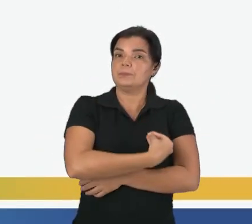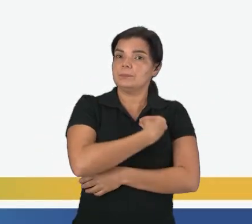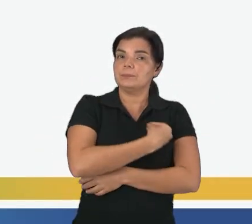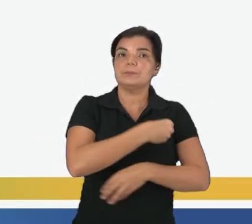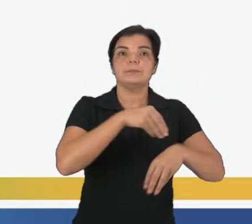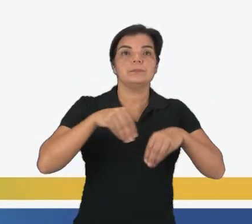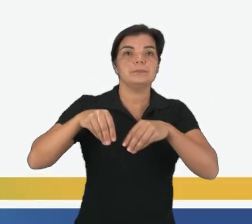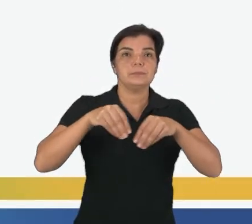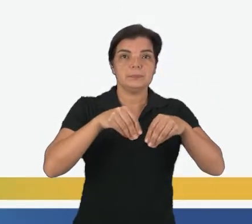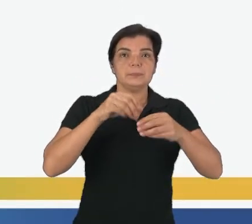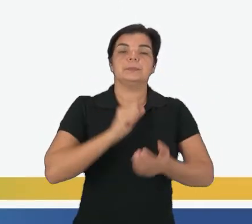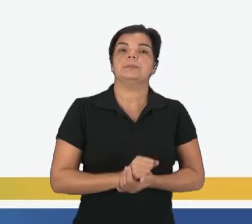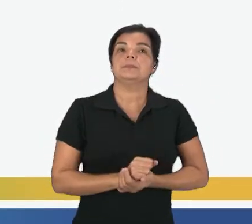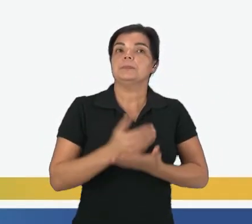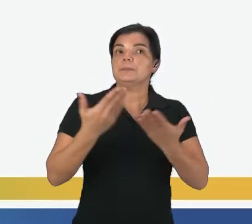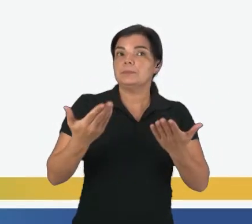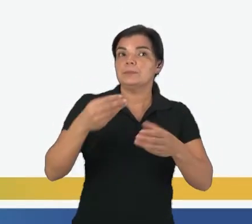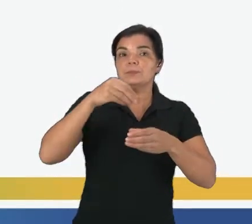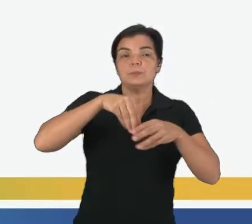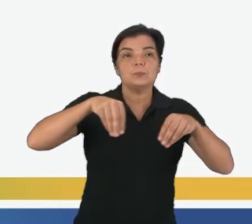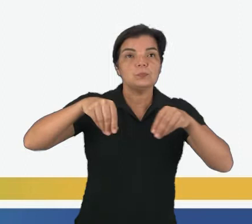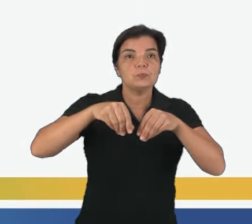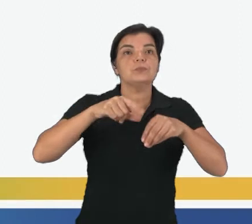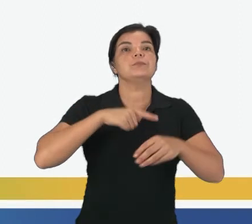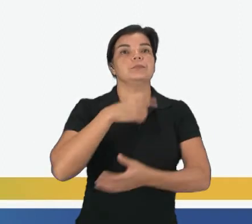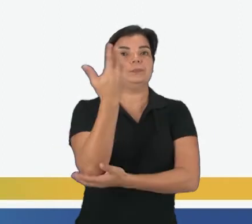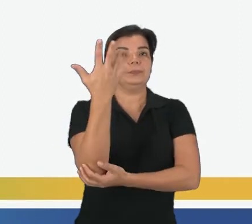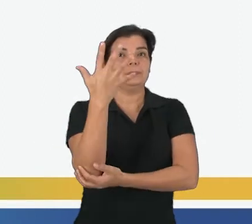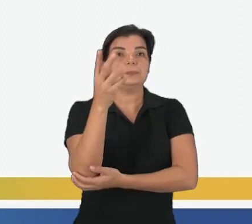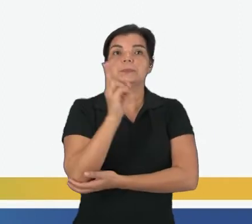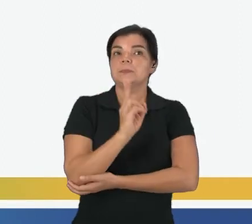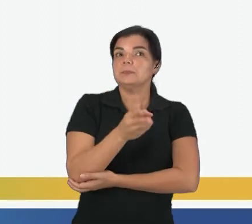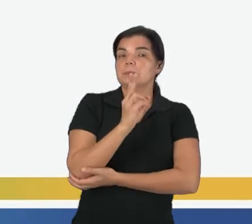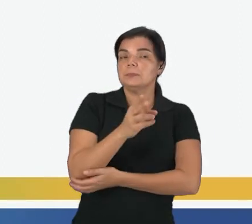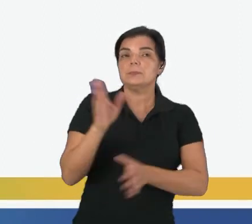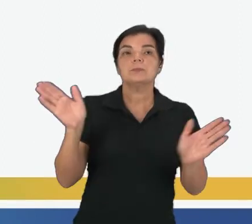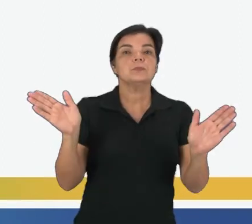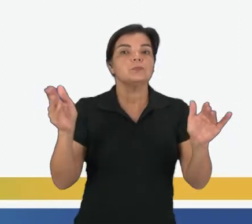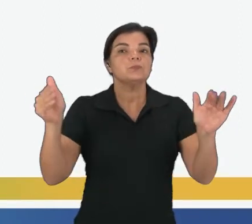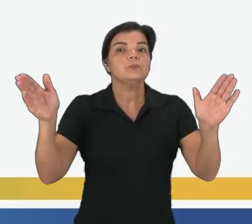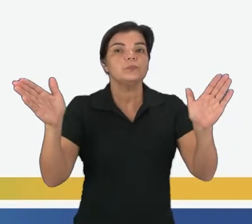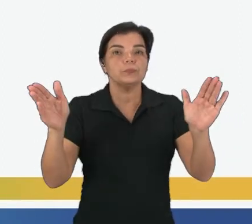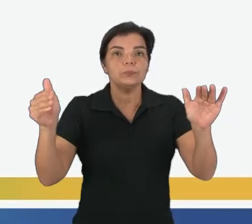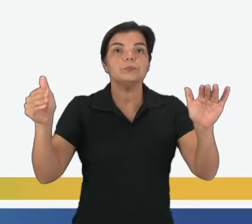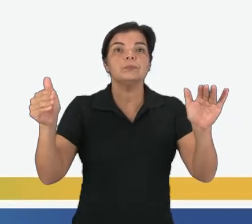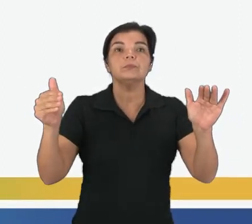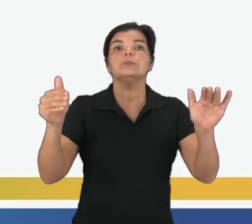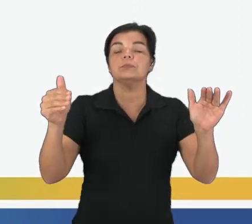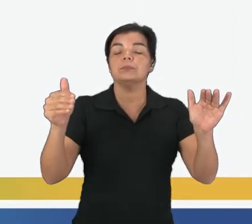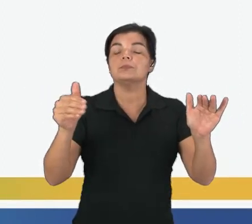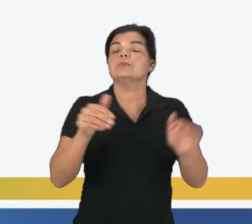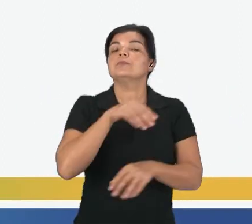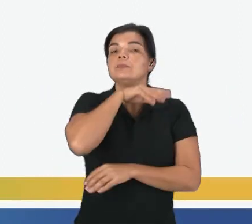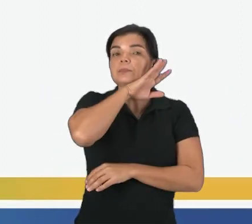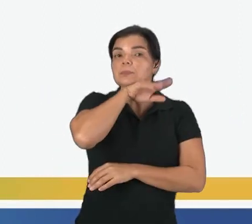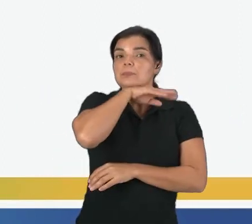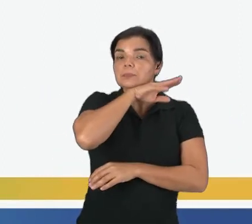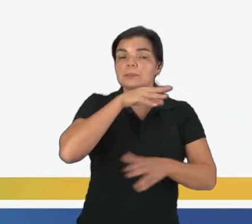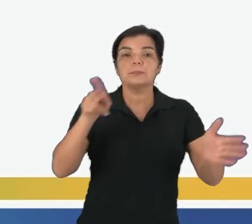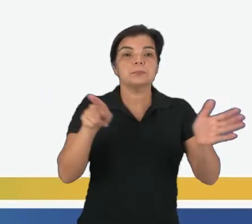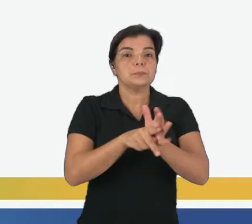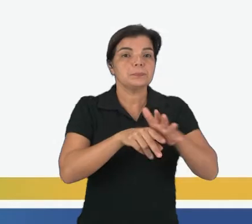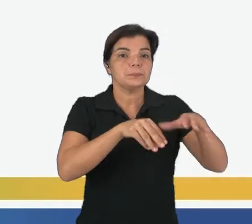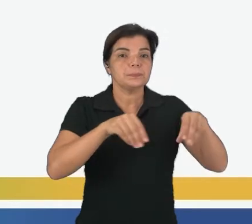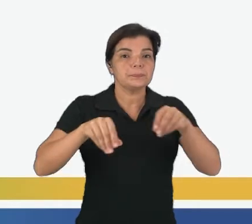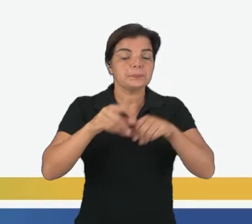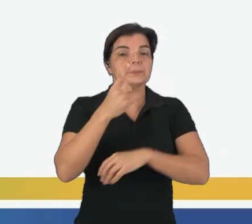desenvolvem e vivem em terra firme, dentro do solo, em plantas ou mesmo os que voam são chamados de animais